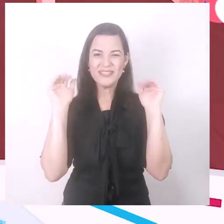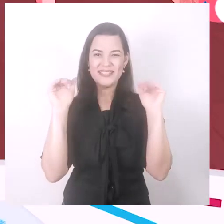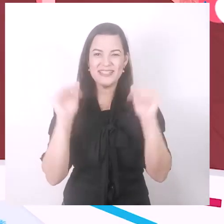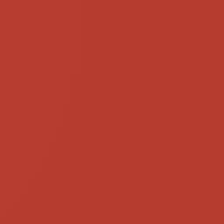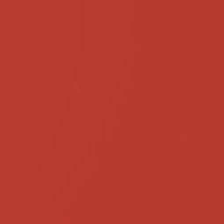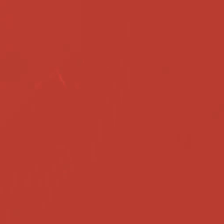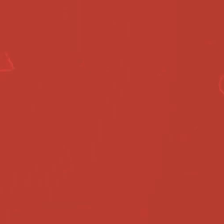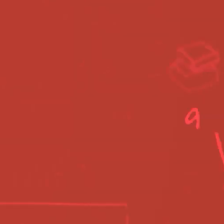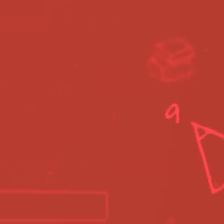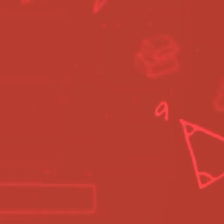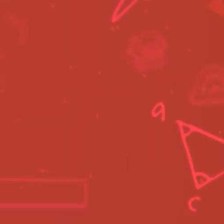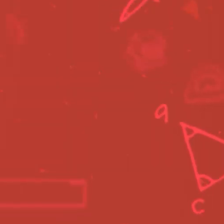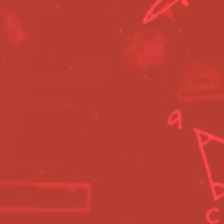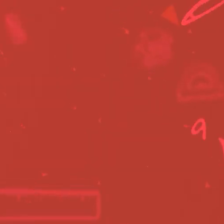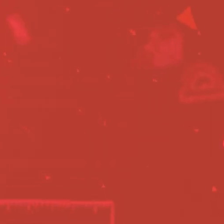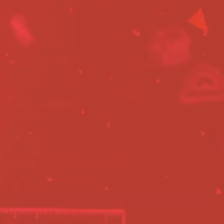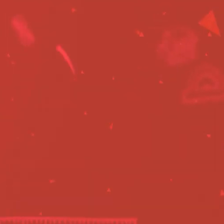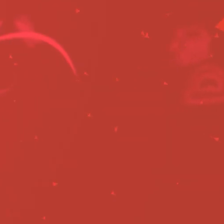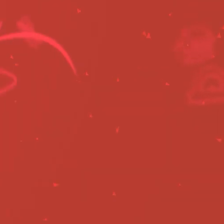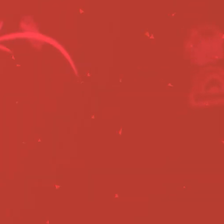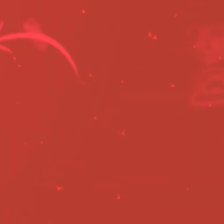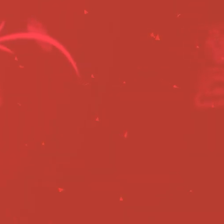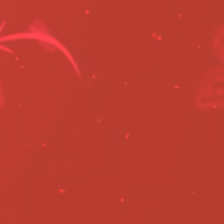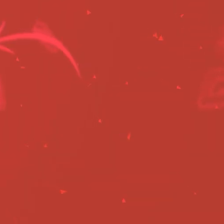Bisu, bisu.